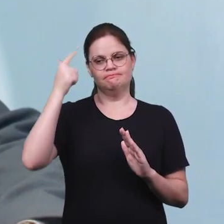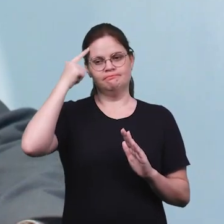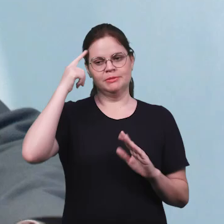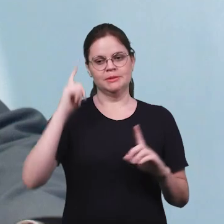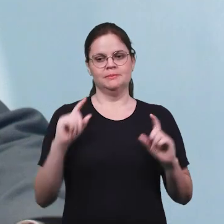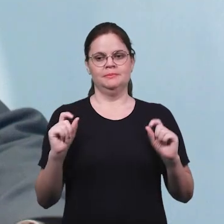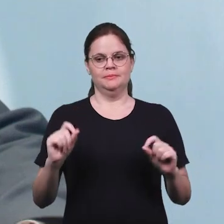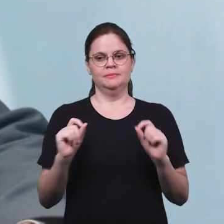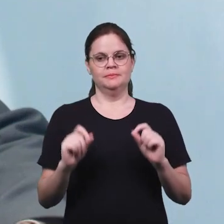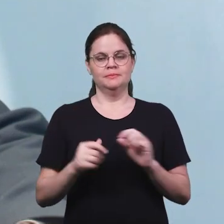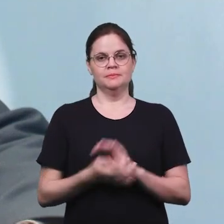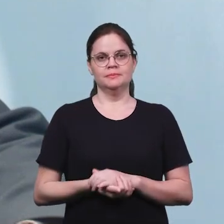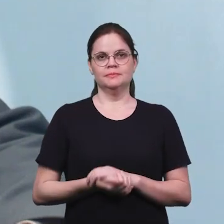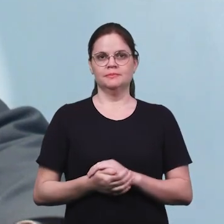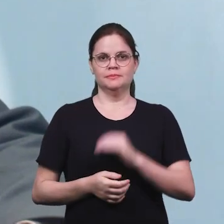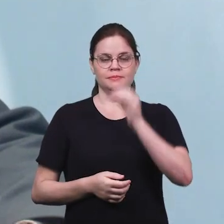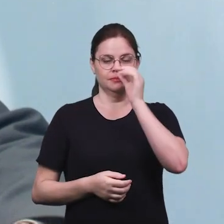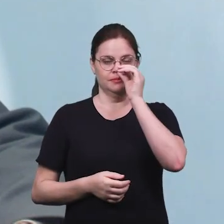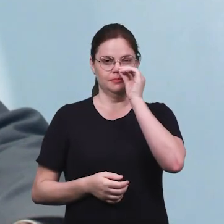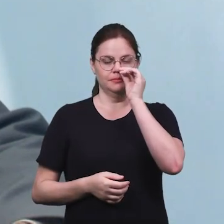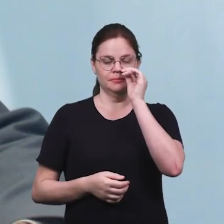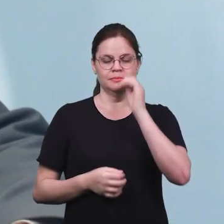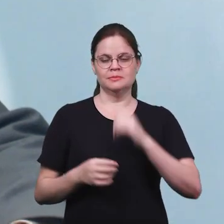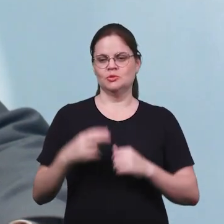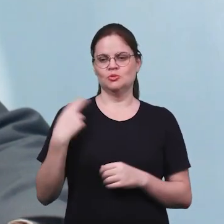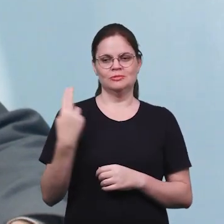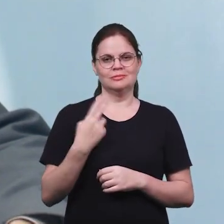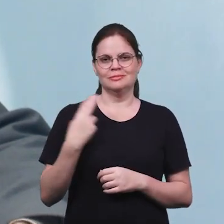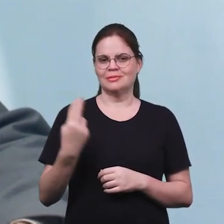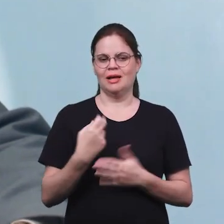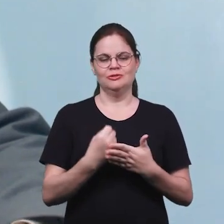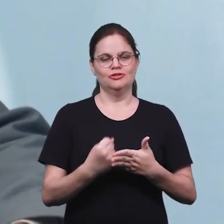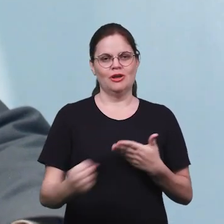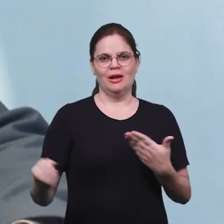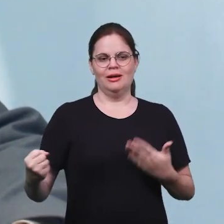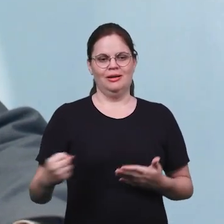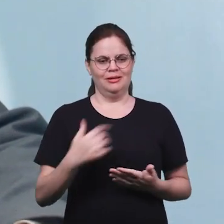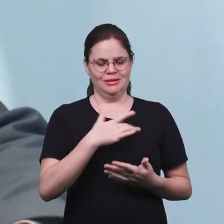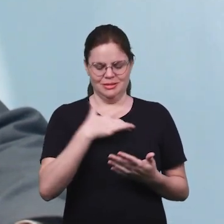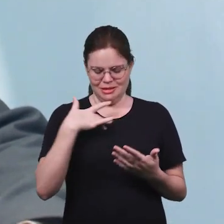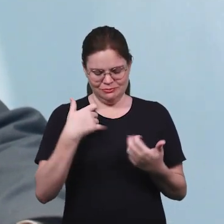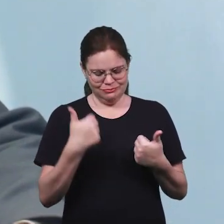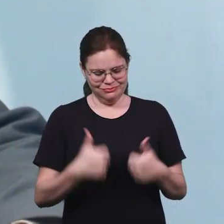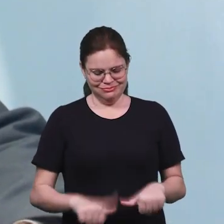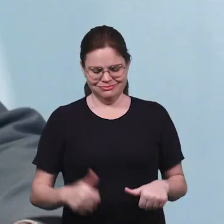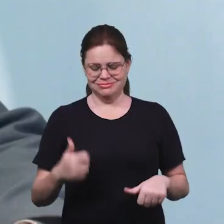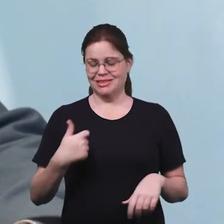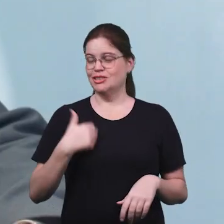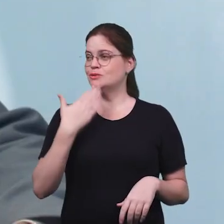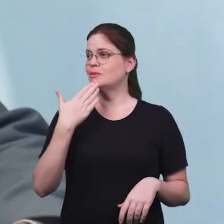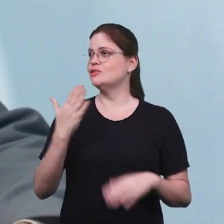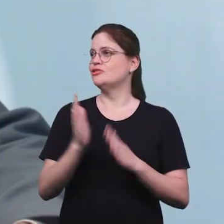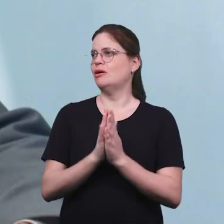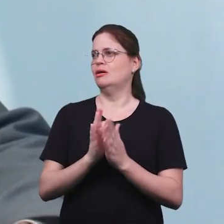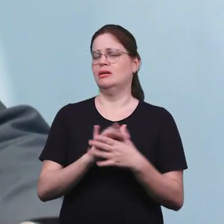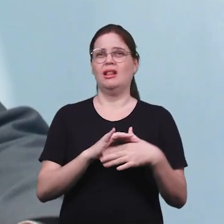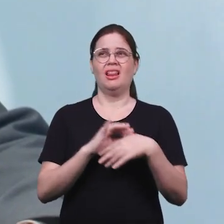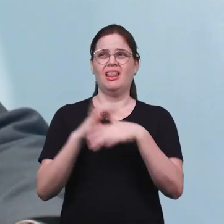achamos que não se pode fazer mais nada, ou até se ora assim: Senhor, leva,